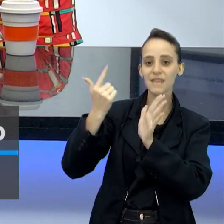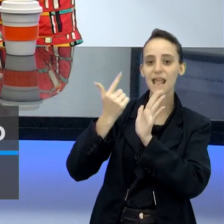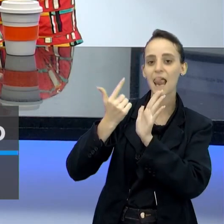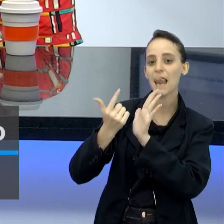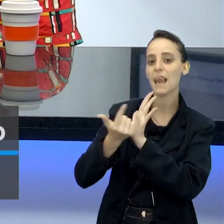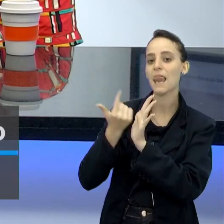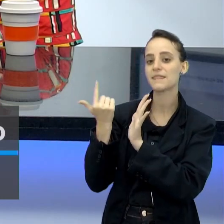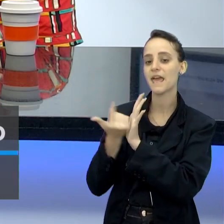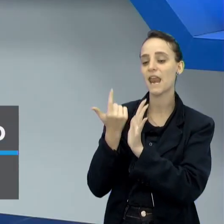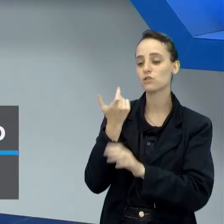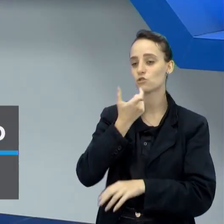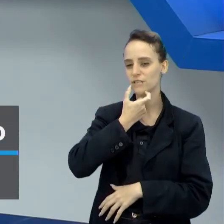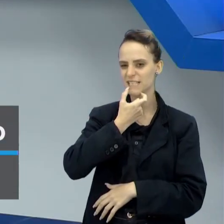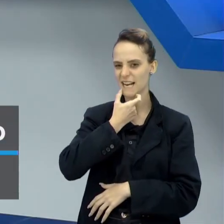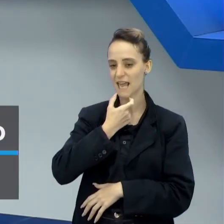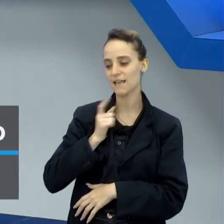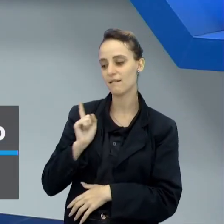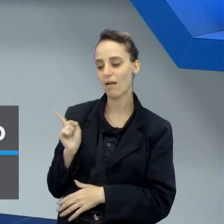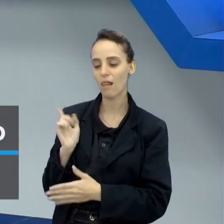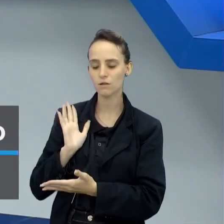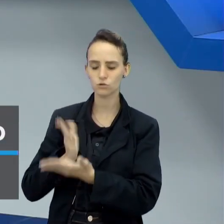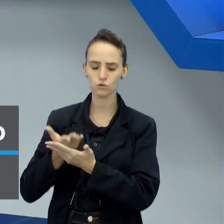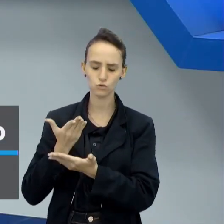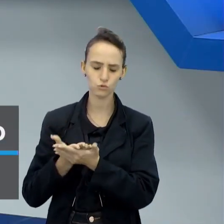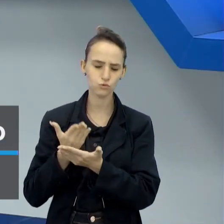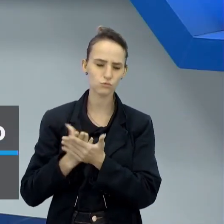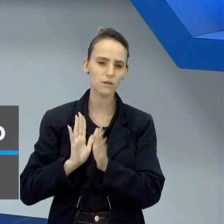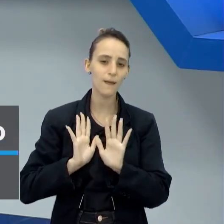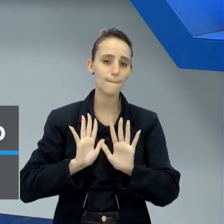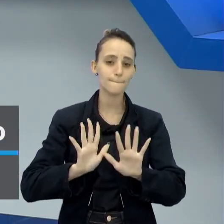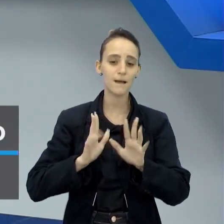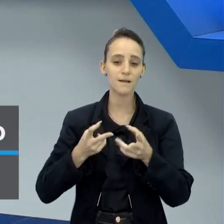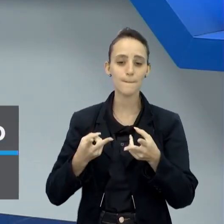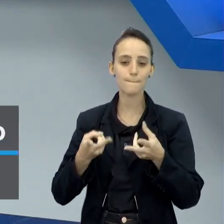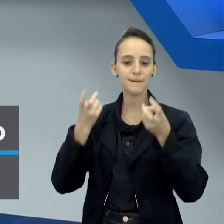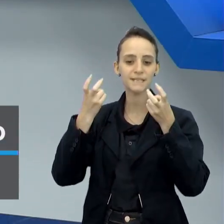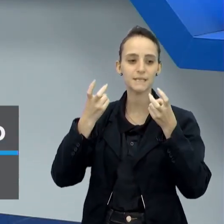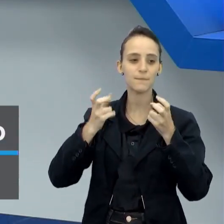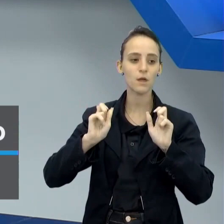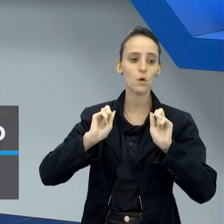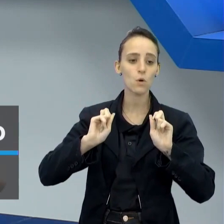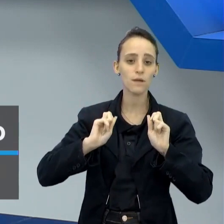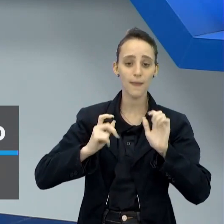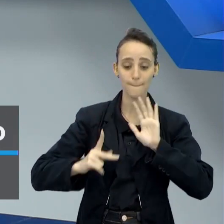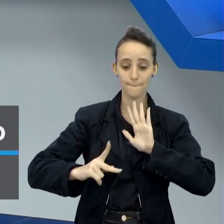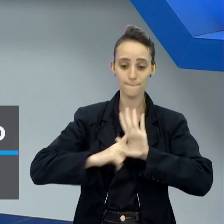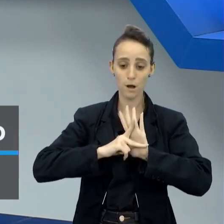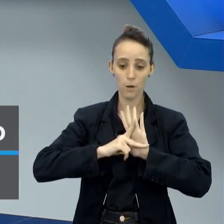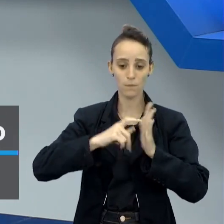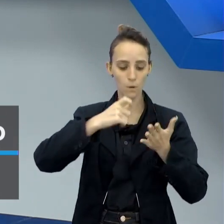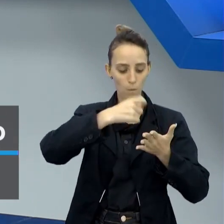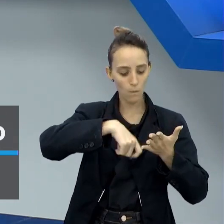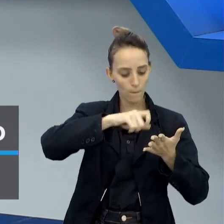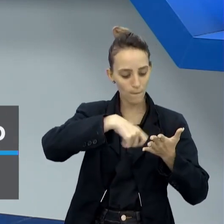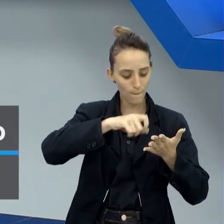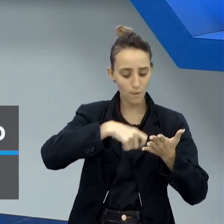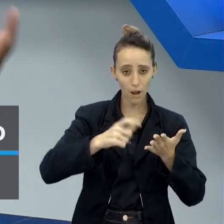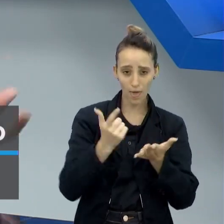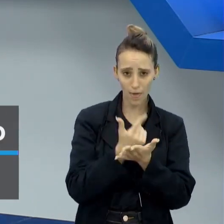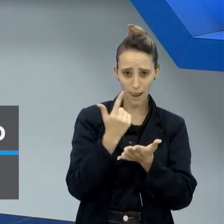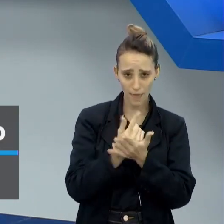literatura inglesa. E aí ela começou a perceber que ela reproduzia nos seus próprios livros,